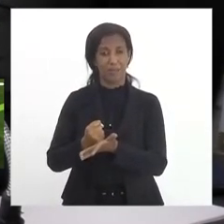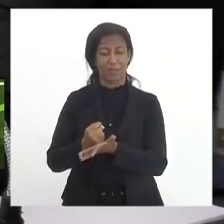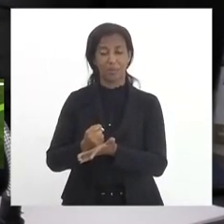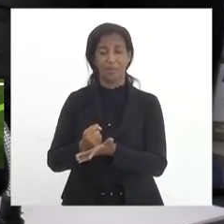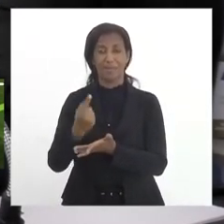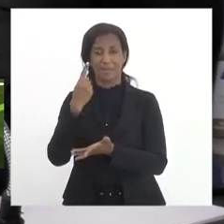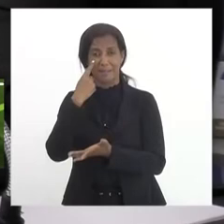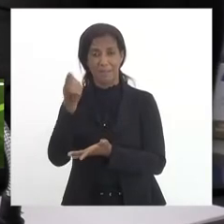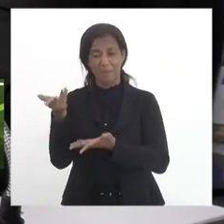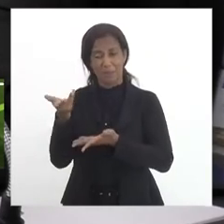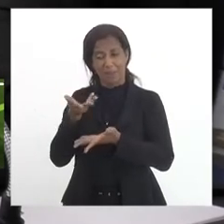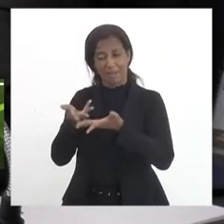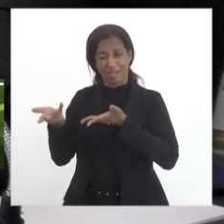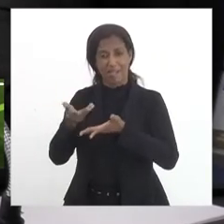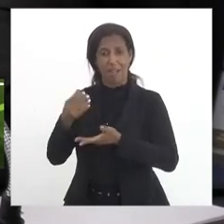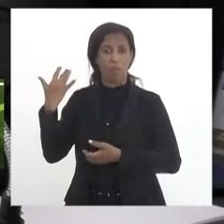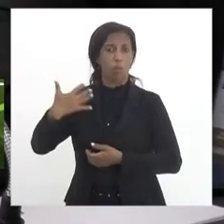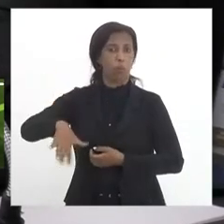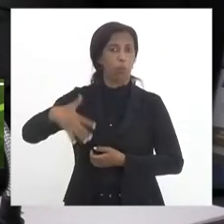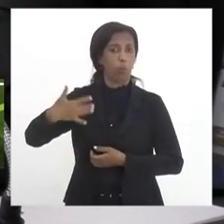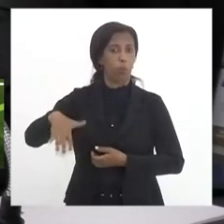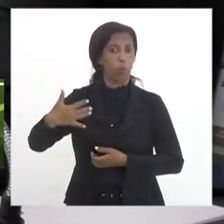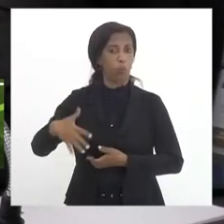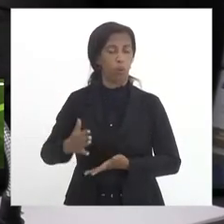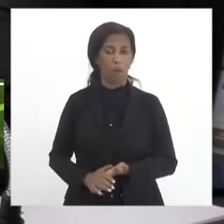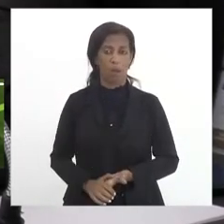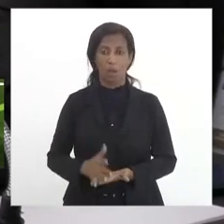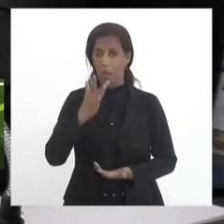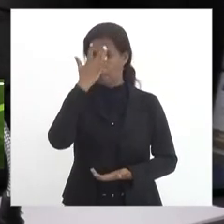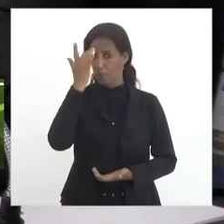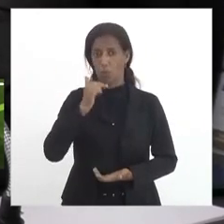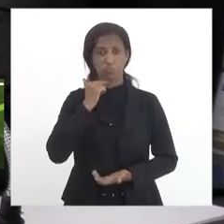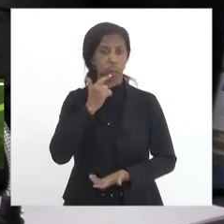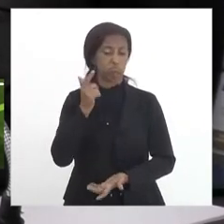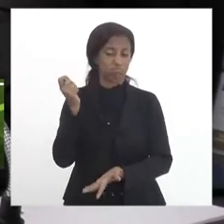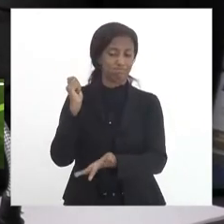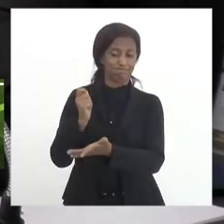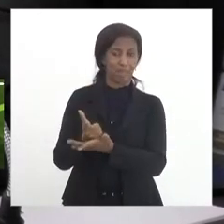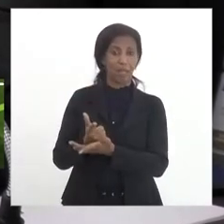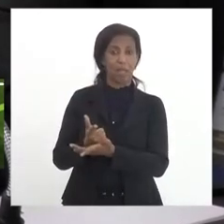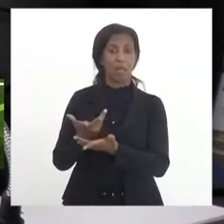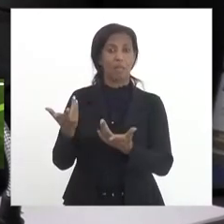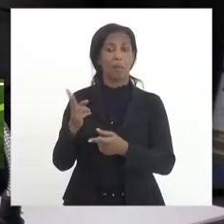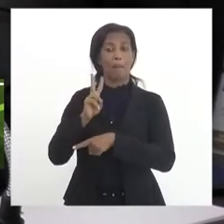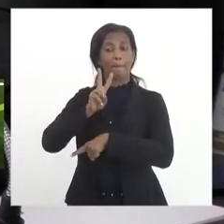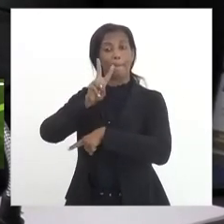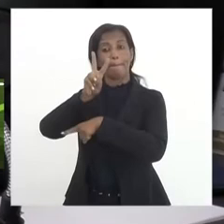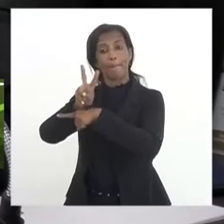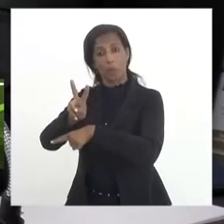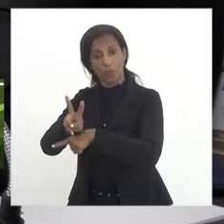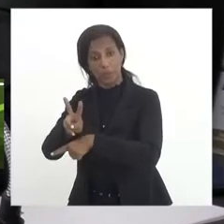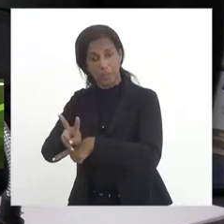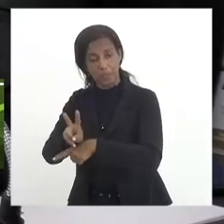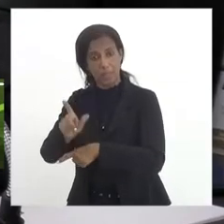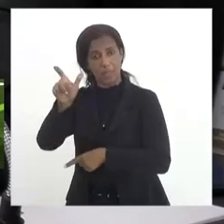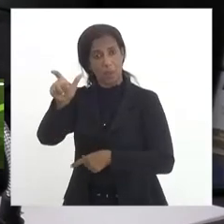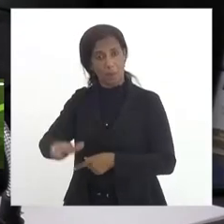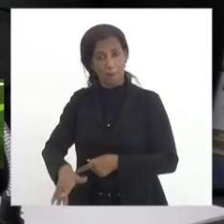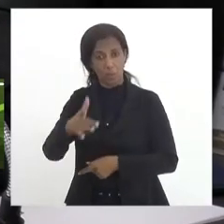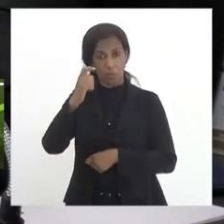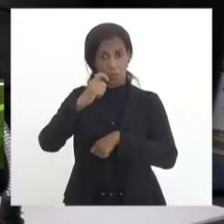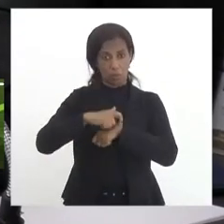parte dos bancos, o que levam ao inadimplemento. Então, numa medida de proteção ao endividado, sobretudo nesse momento de